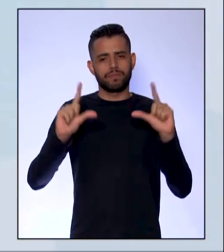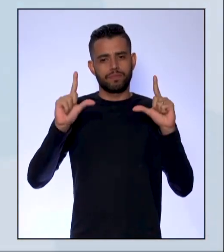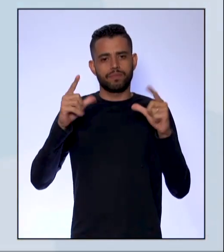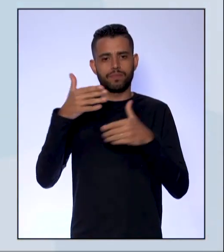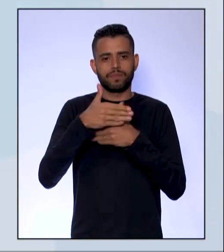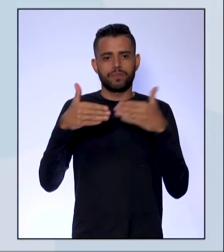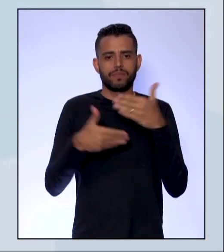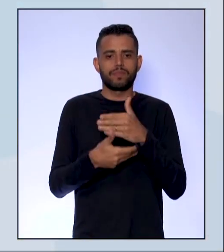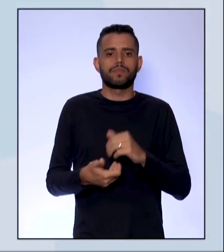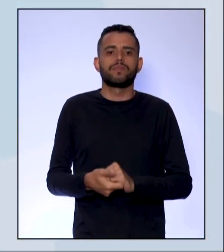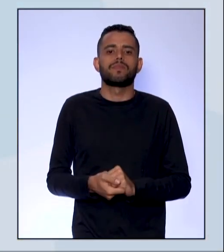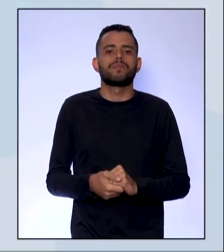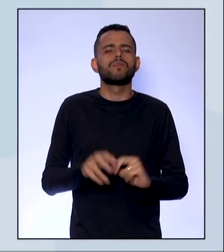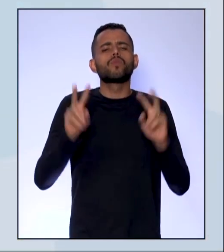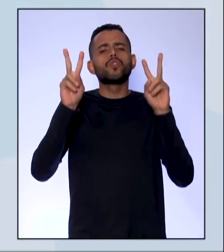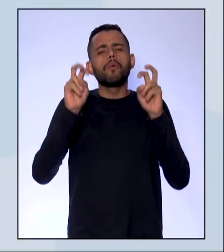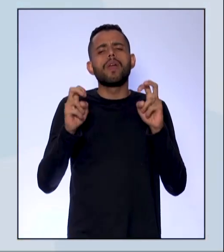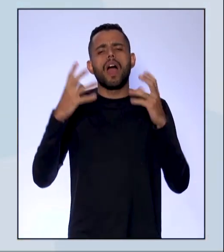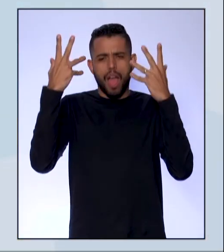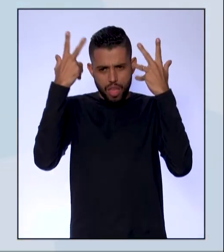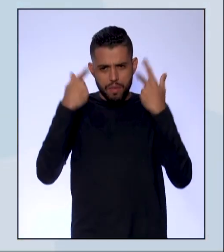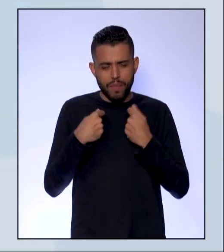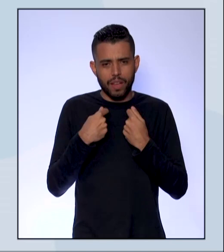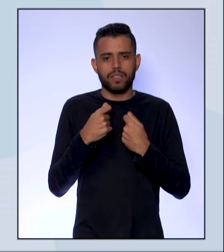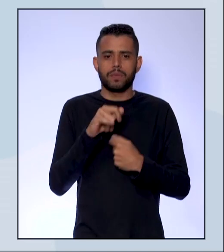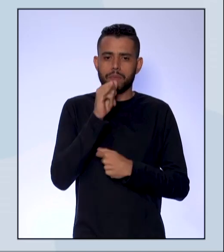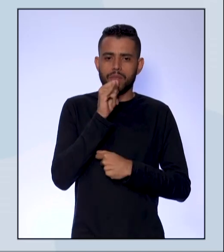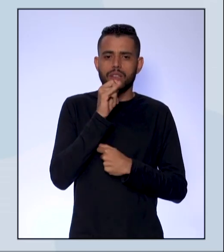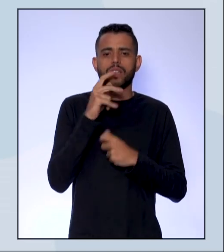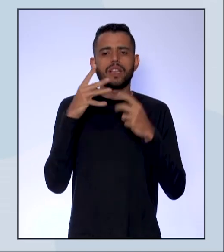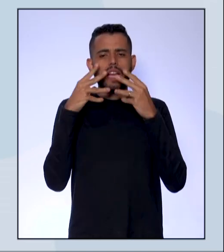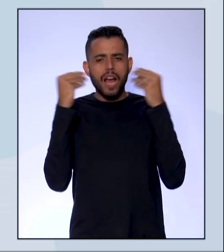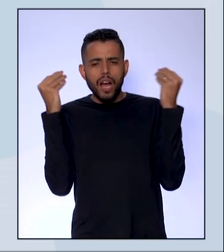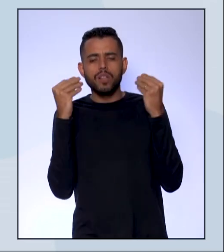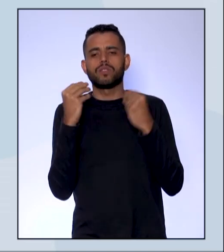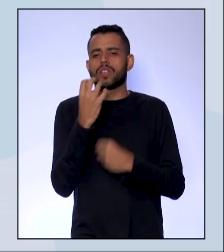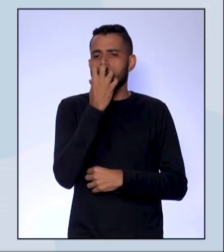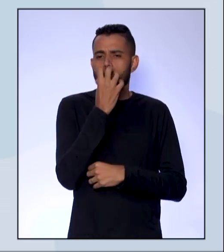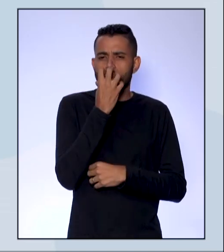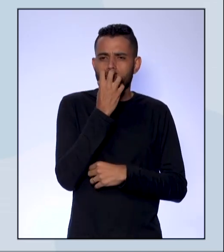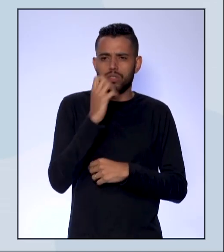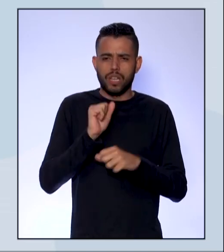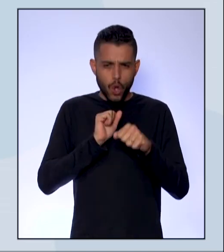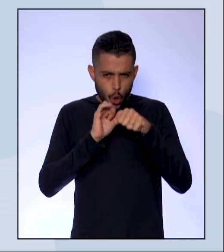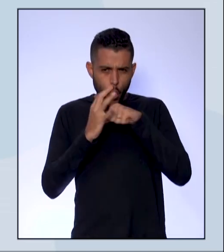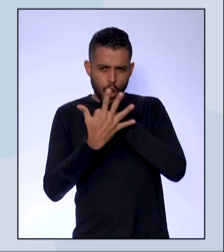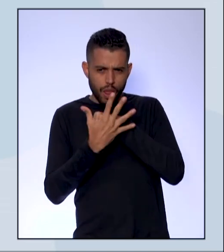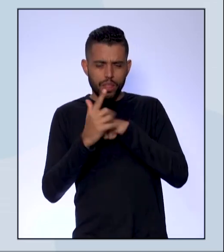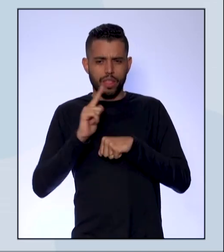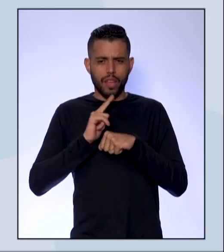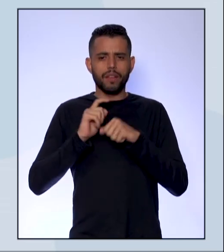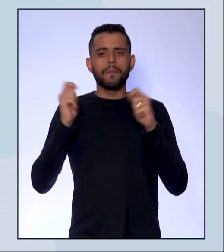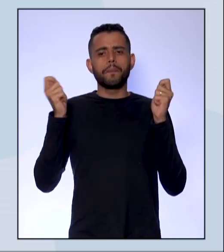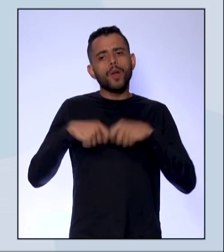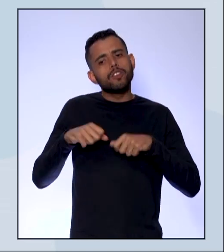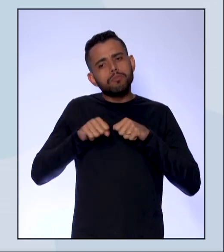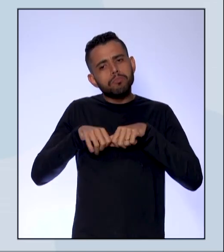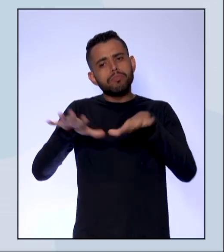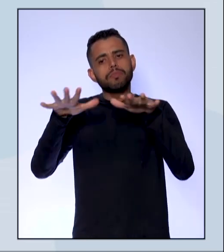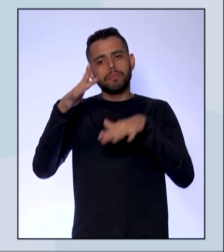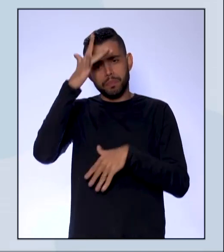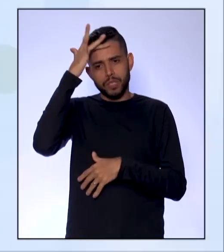vocês, que são sobre animais domésticos, como gatos e cachorros, carregam o coronavírus e podem transmiti-los para seres humanos,